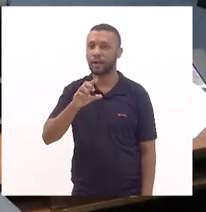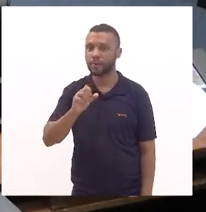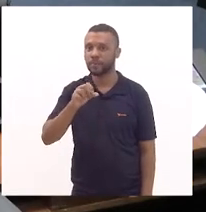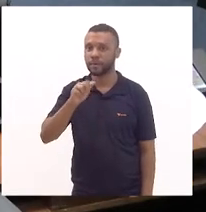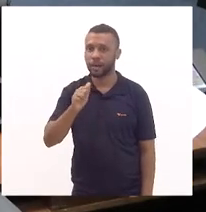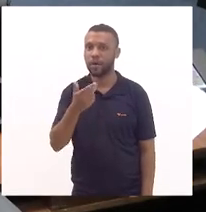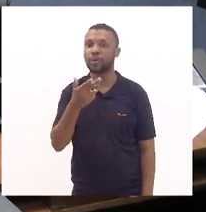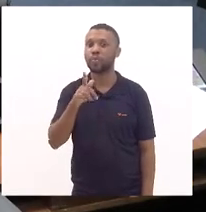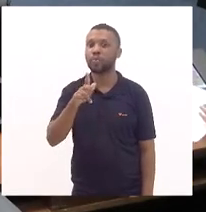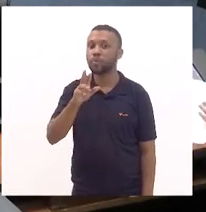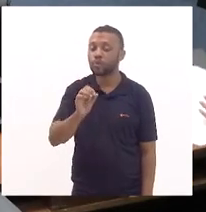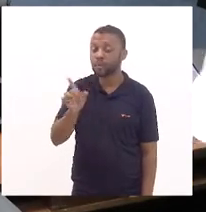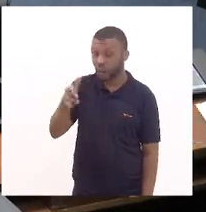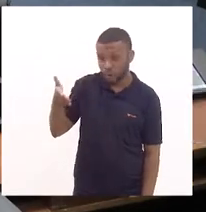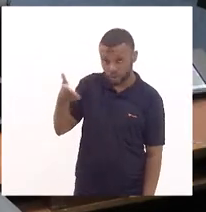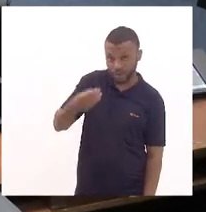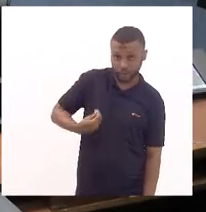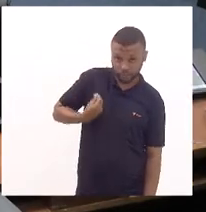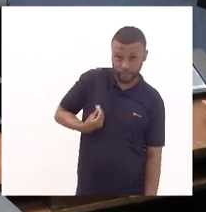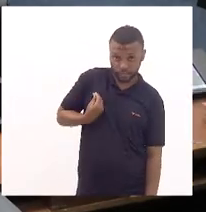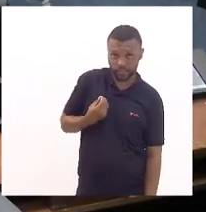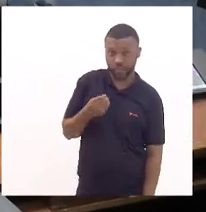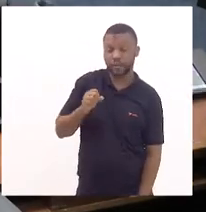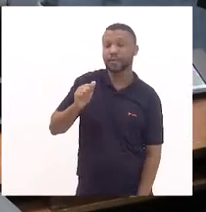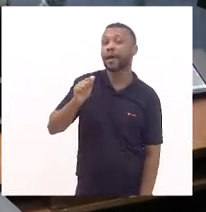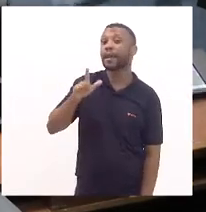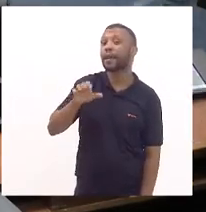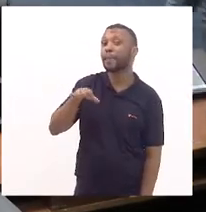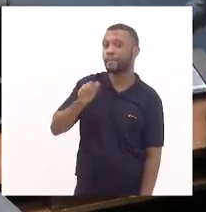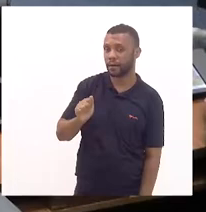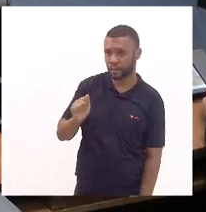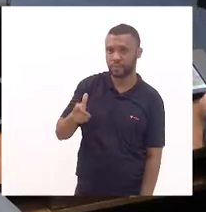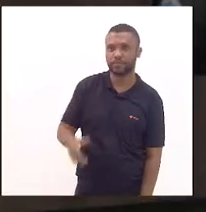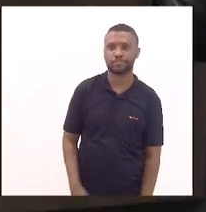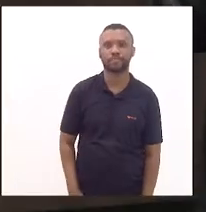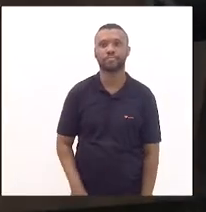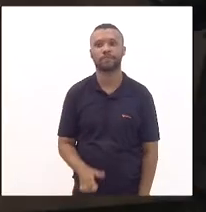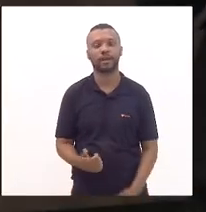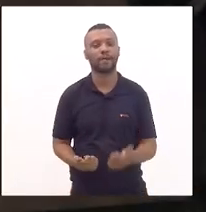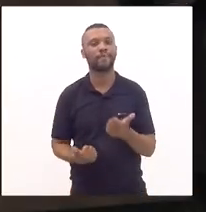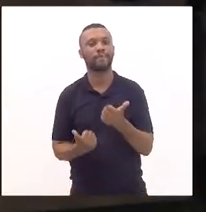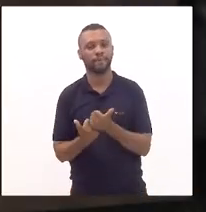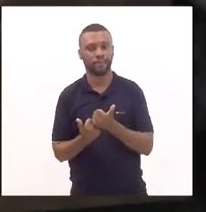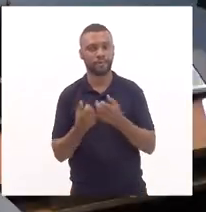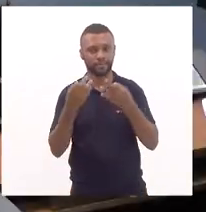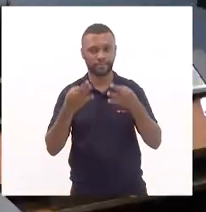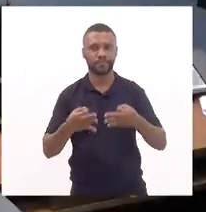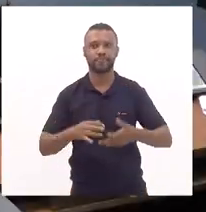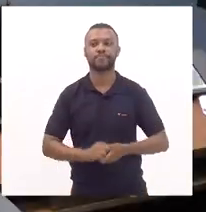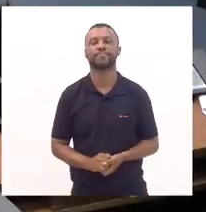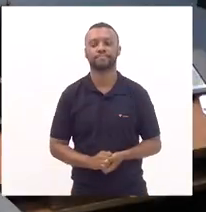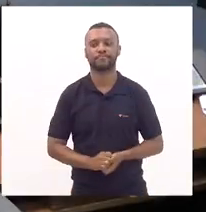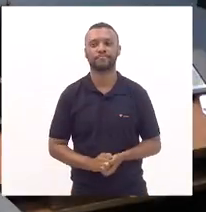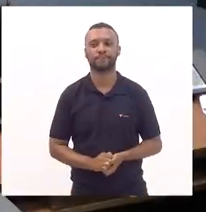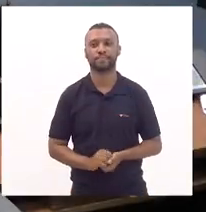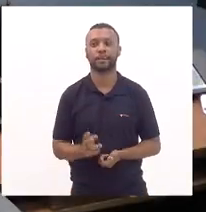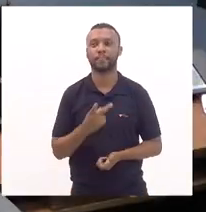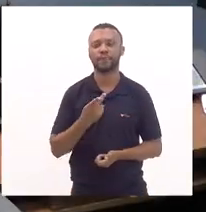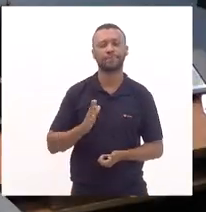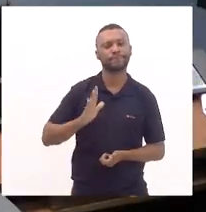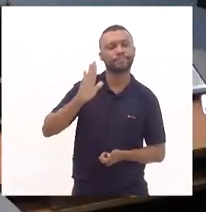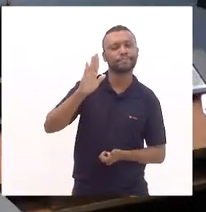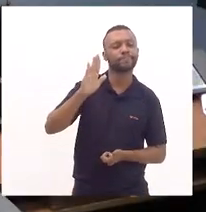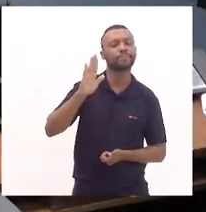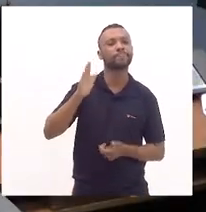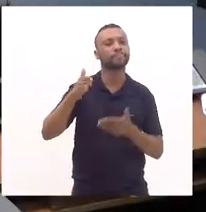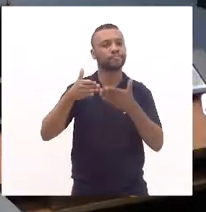aí o Salema. Salema está aí. É porque eu chamei primeiro. Favorável, presidente. Presidente André, pela ordem,